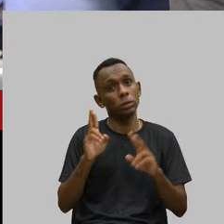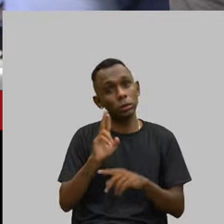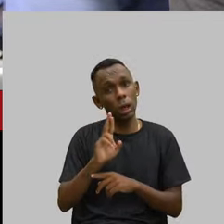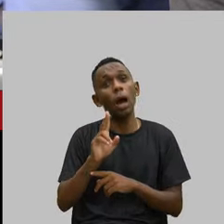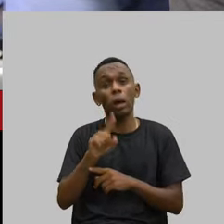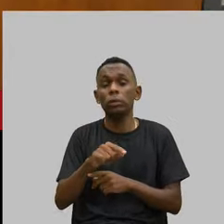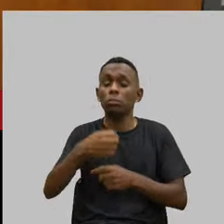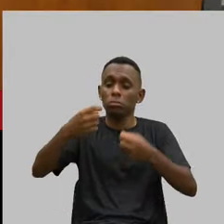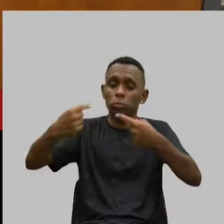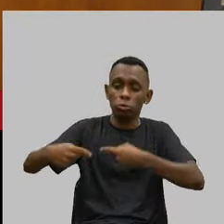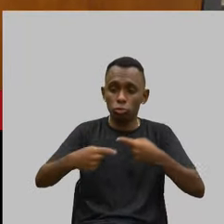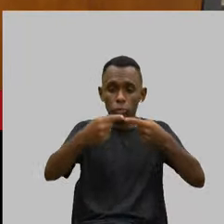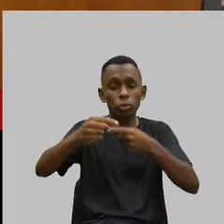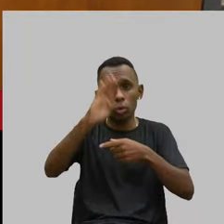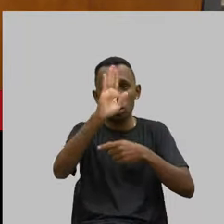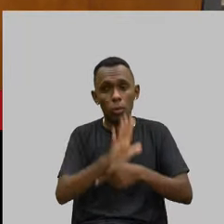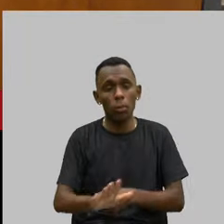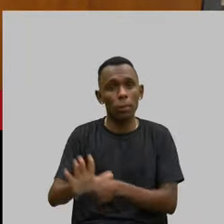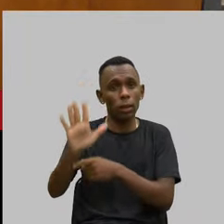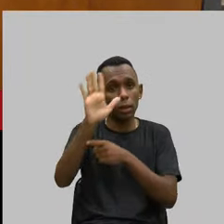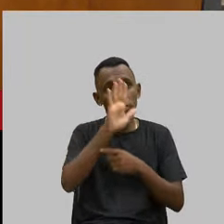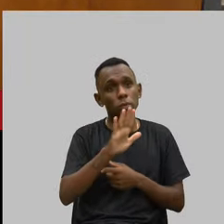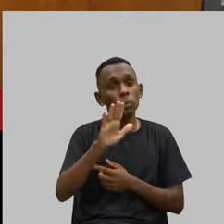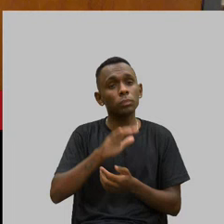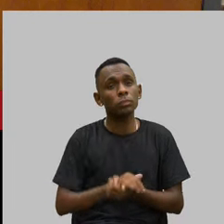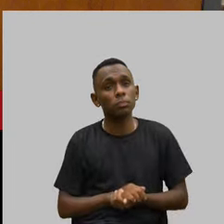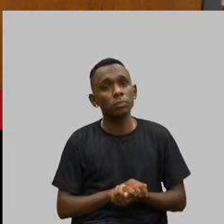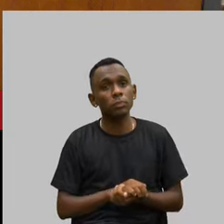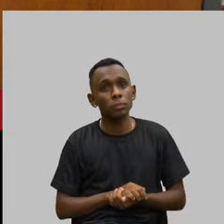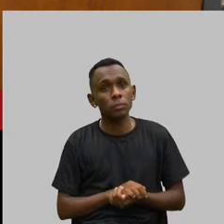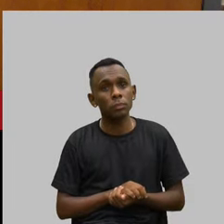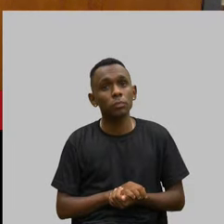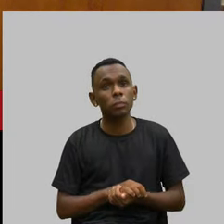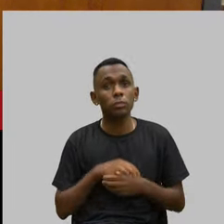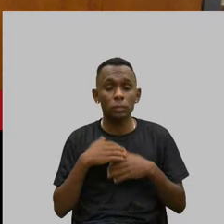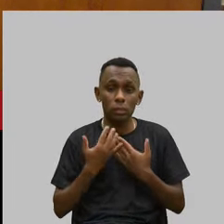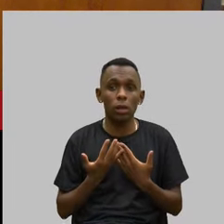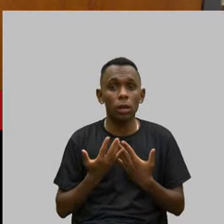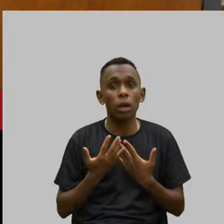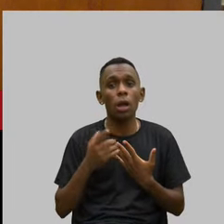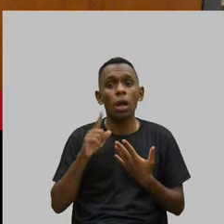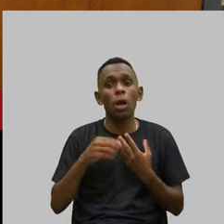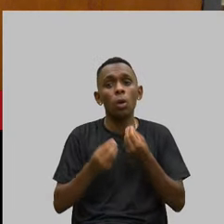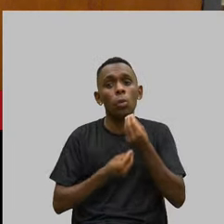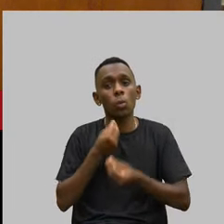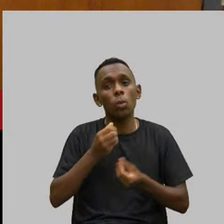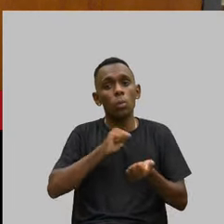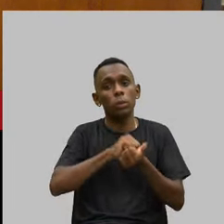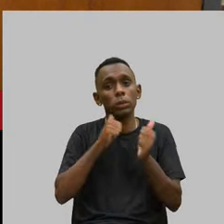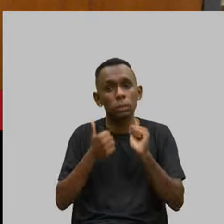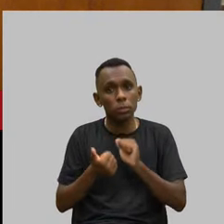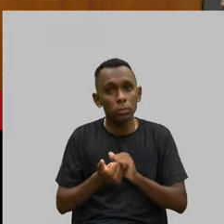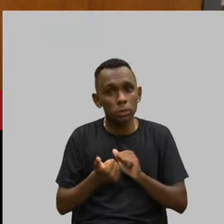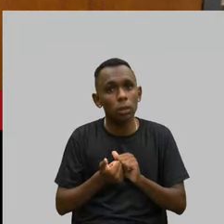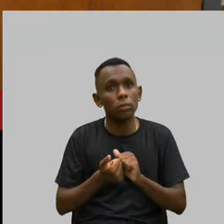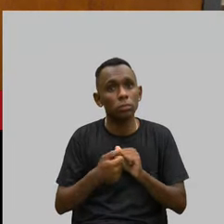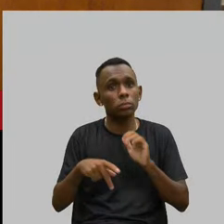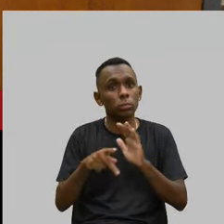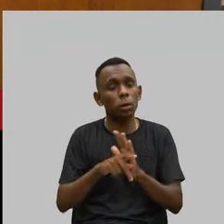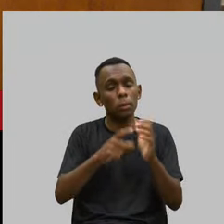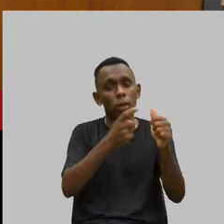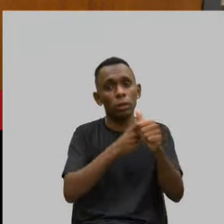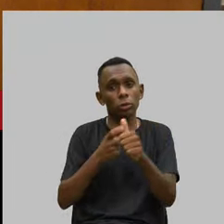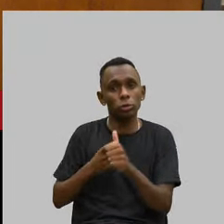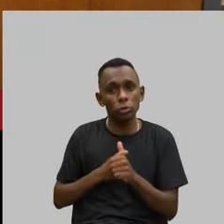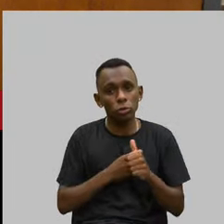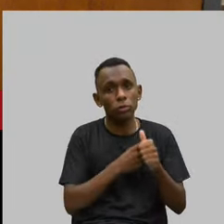sendo discutido no Brasil né E que é como requa os estoques de dívida